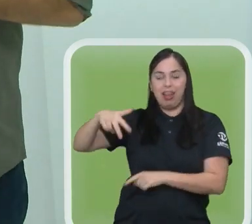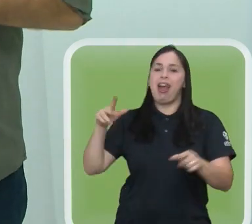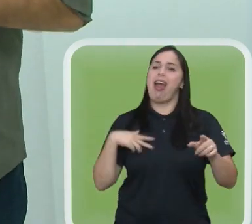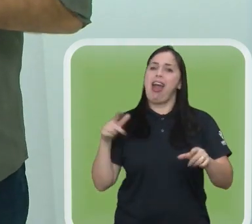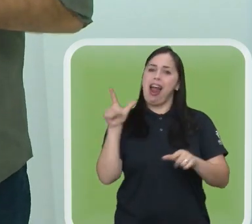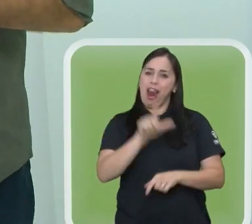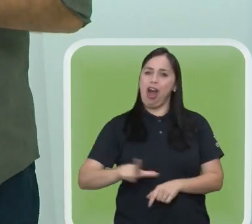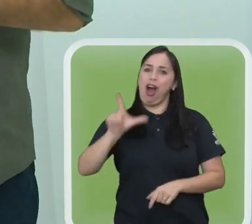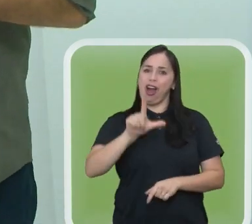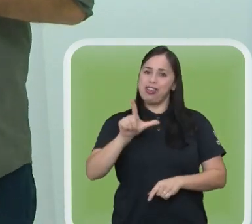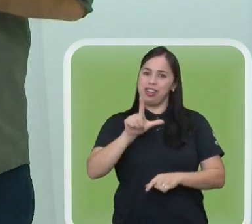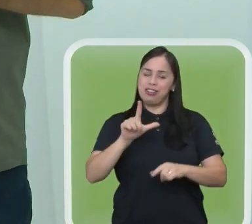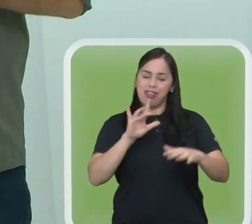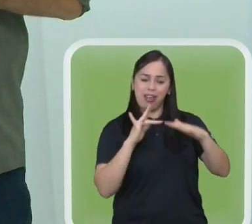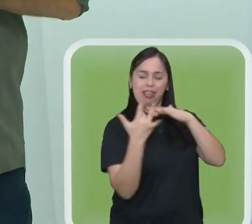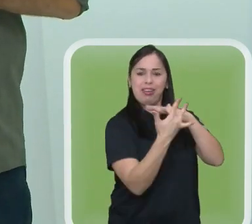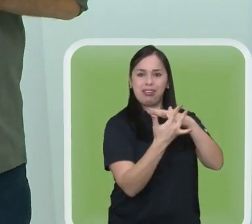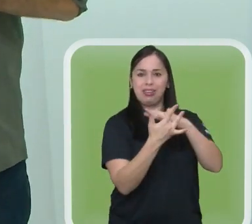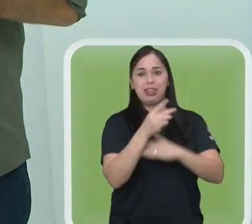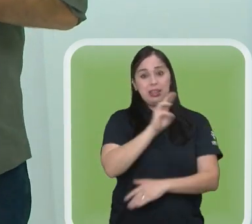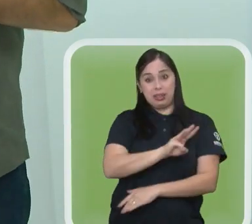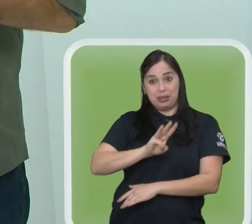em